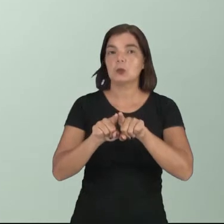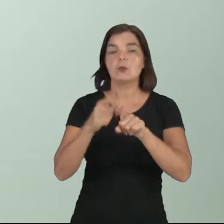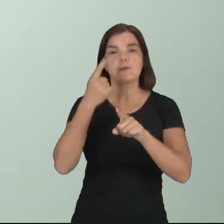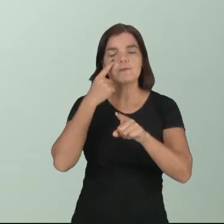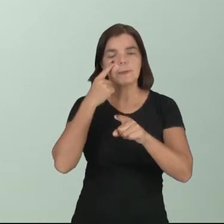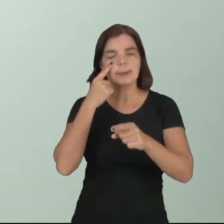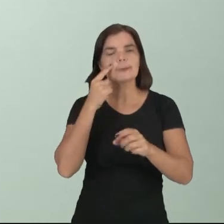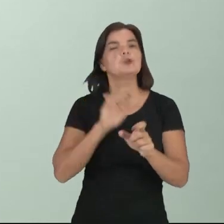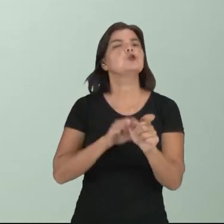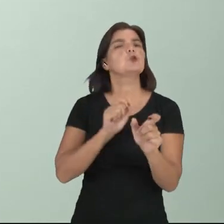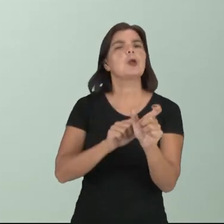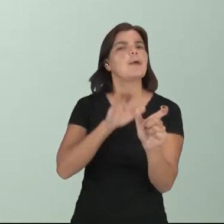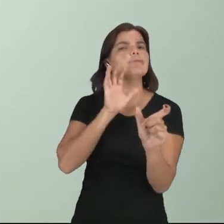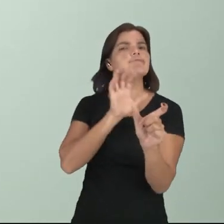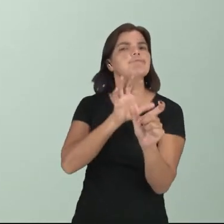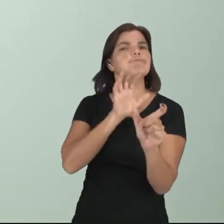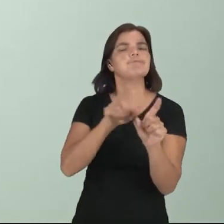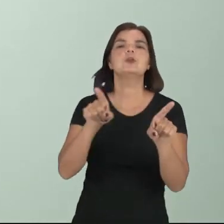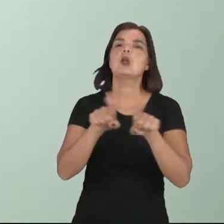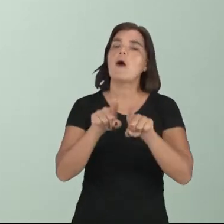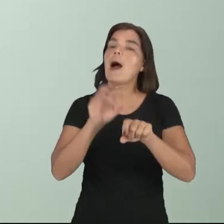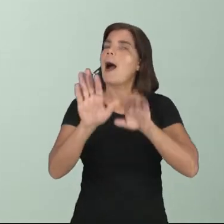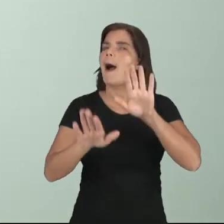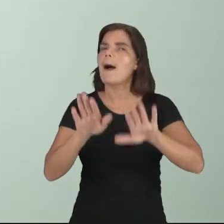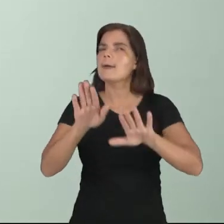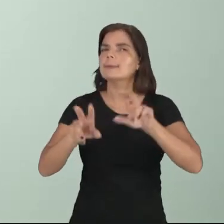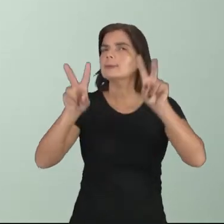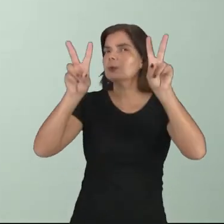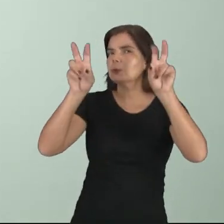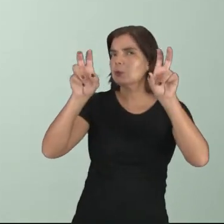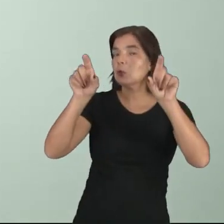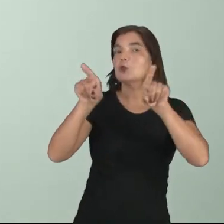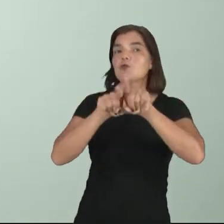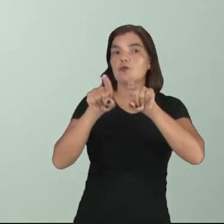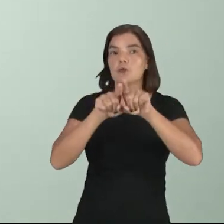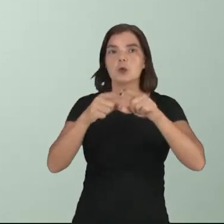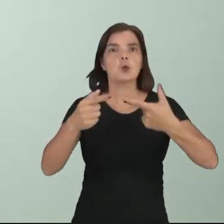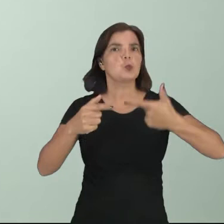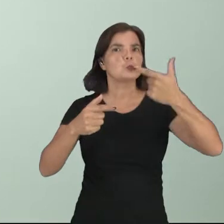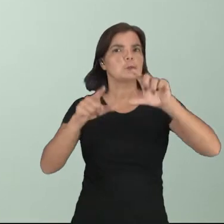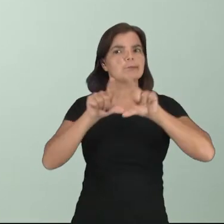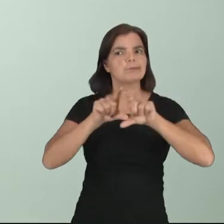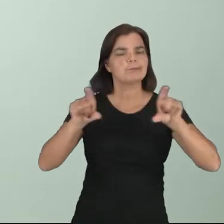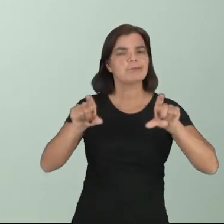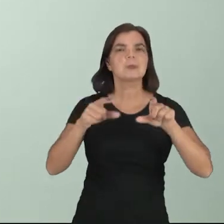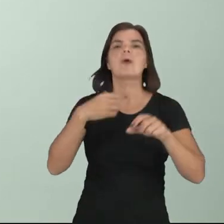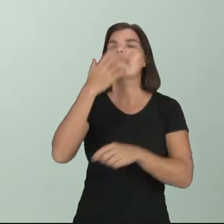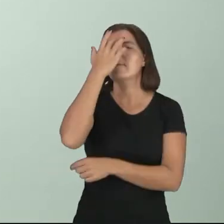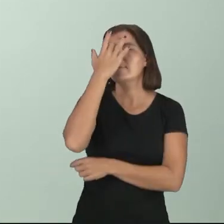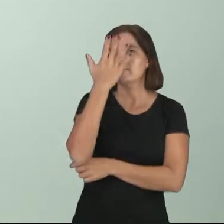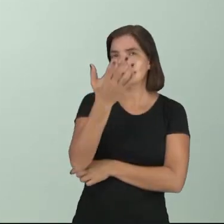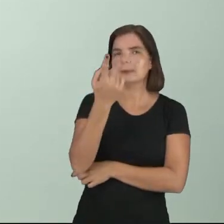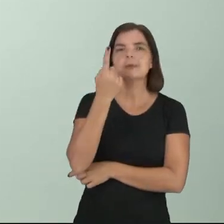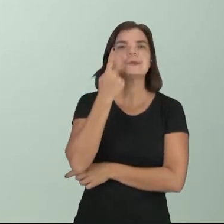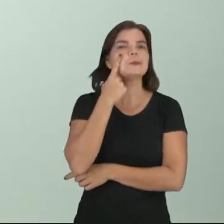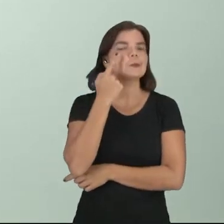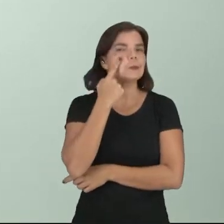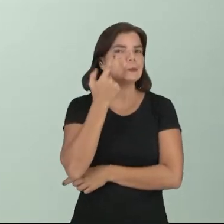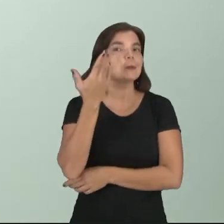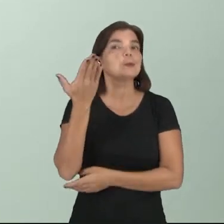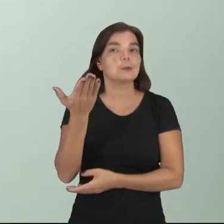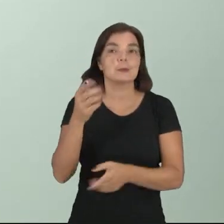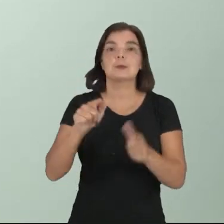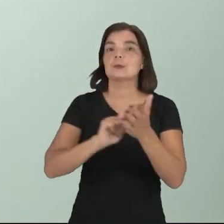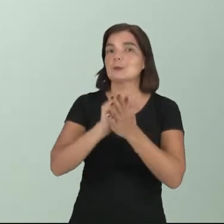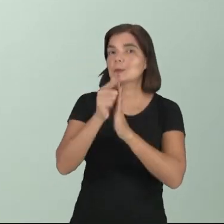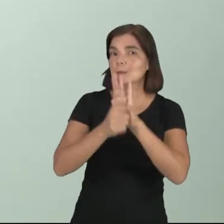maneira denotativa. E muitas vezes o título é acompanhado de uma linha fina. Por isso, facilmente